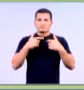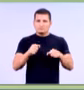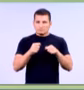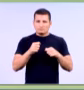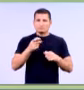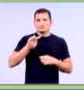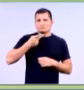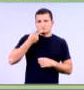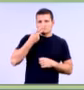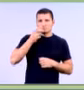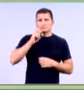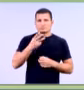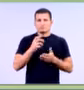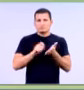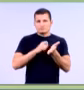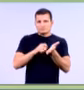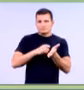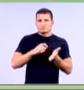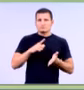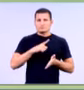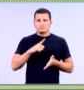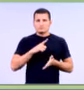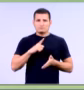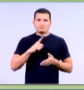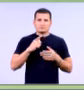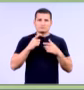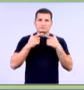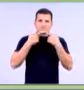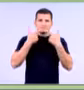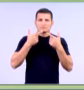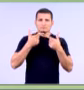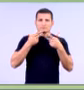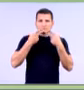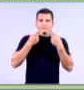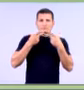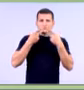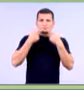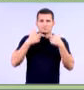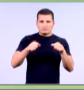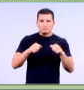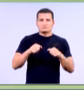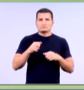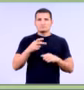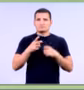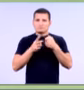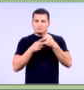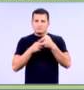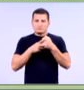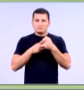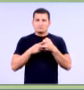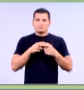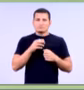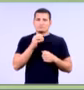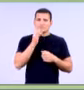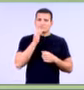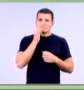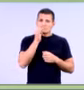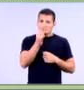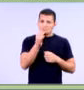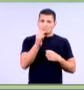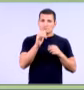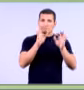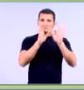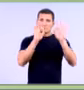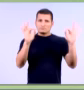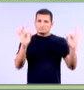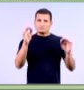escrita, nós temos uma linguagem verbal. Se na mensagem não há